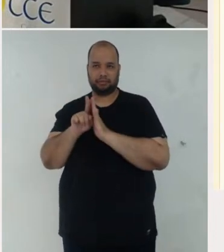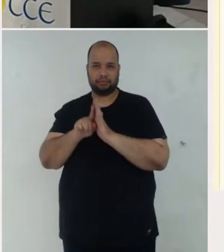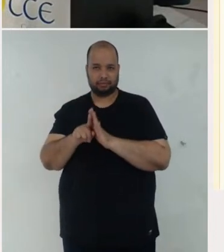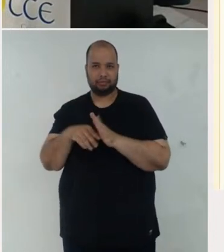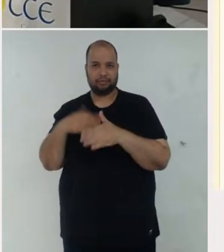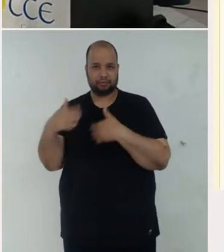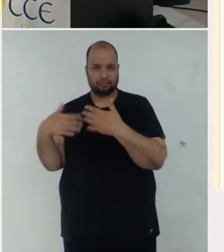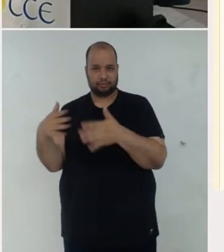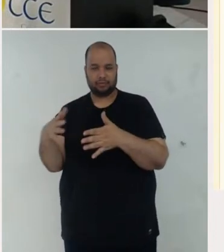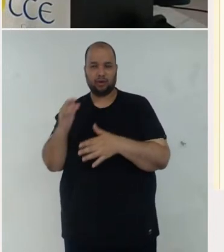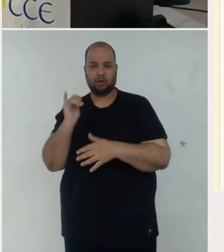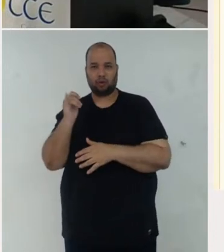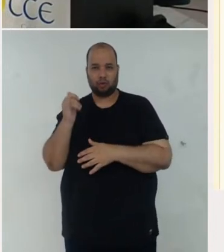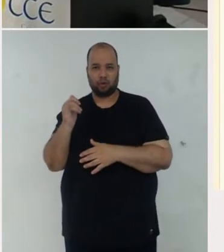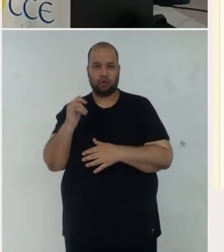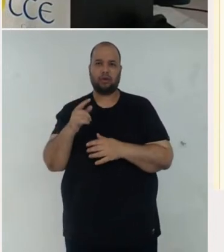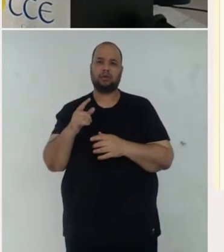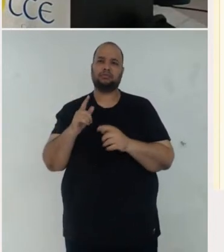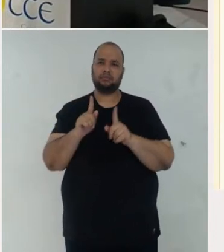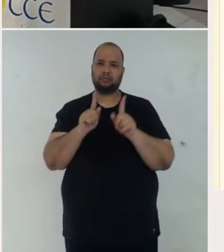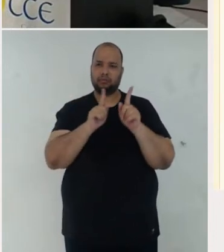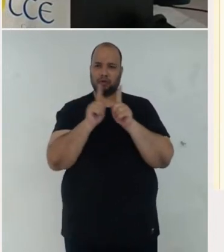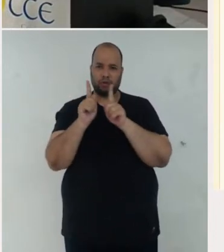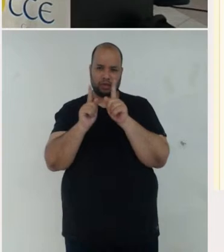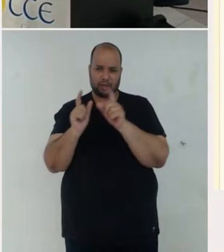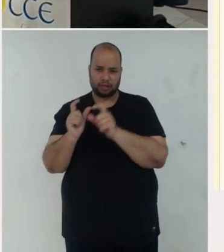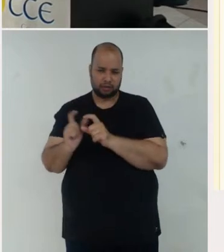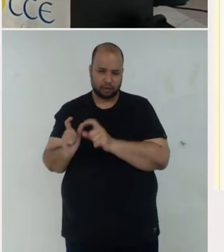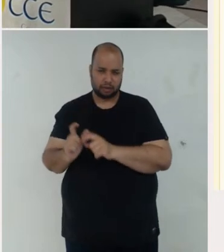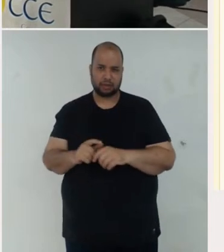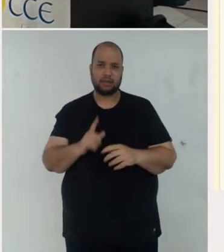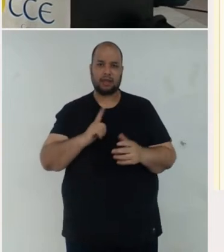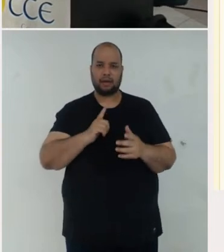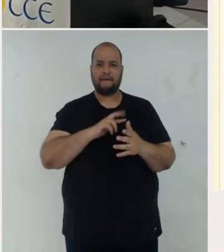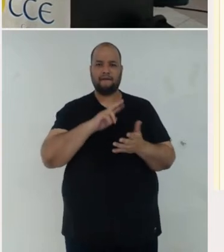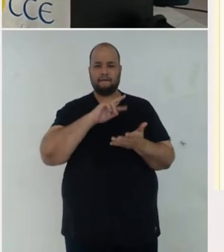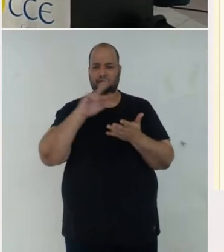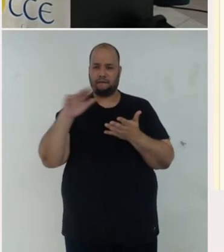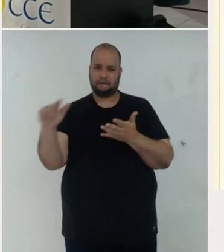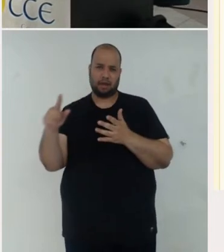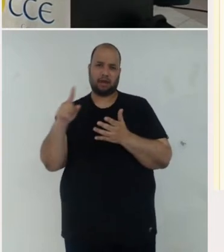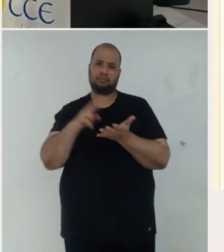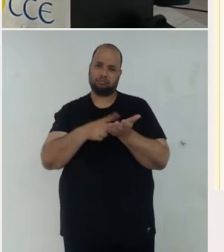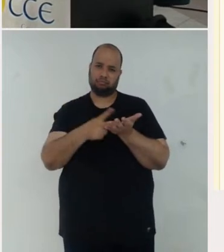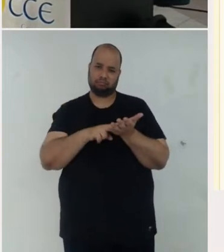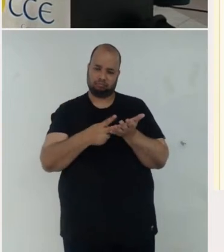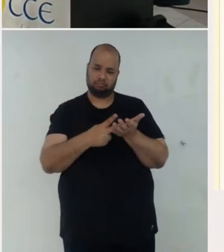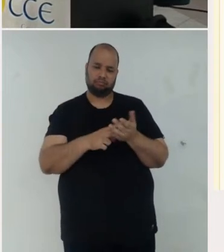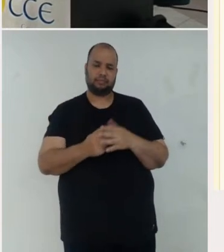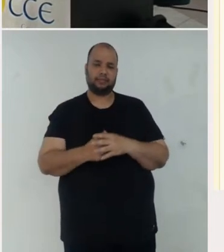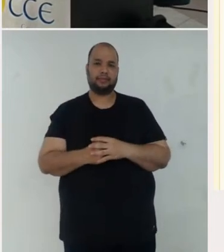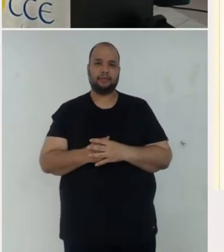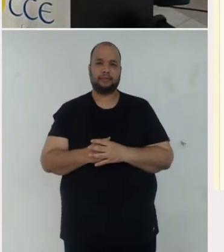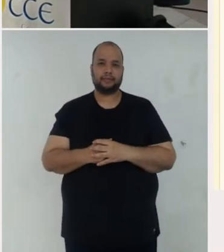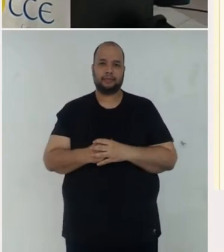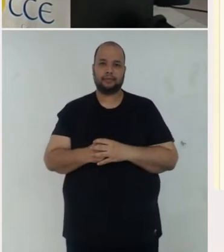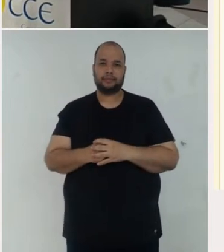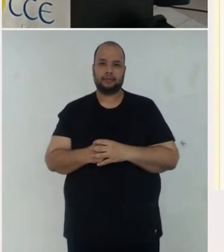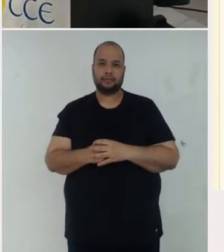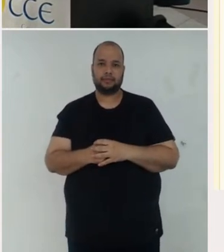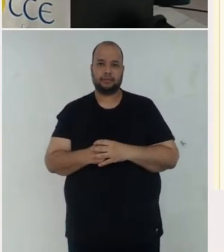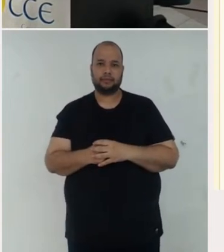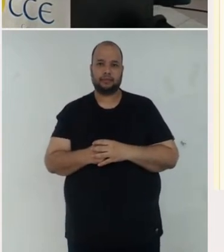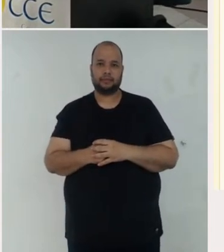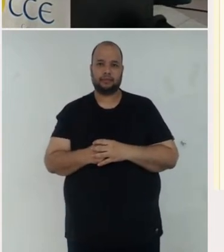alguns gêneros, até quadrinhos também, tem vários verbetes de tradutores de quadrinhos. O